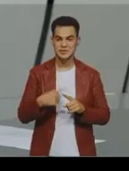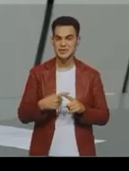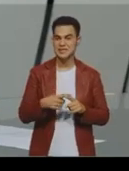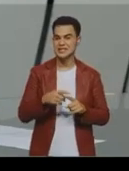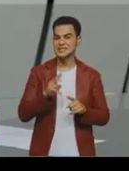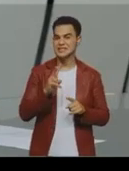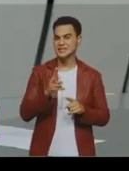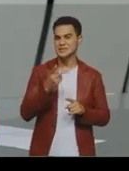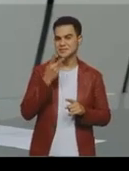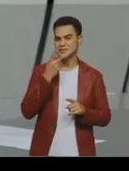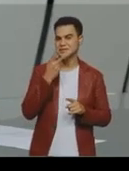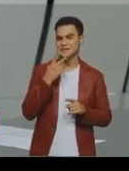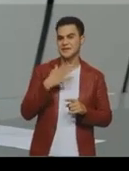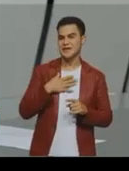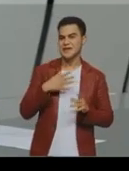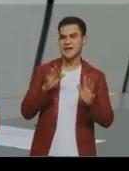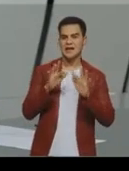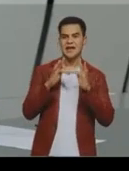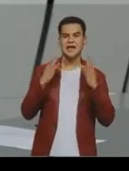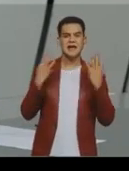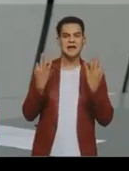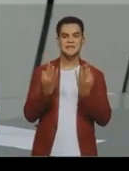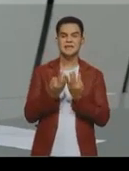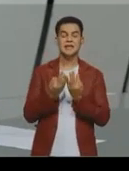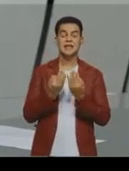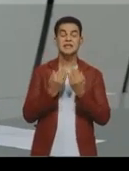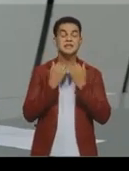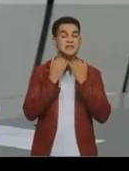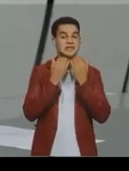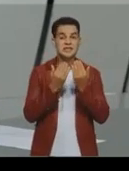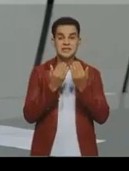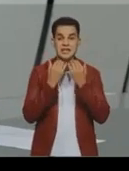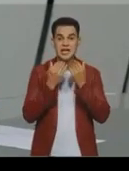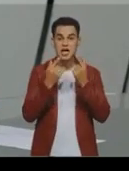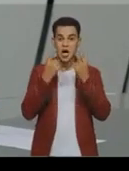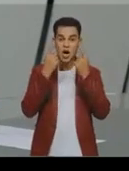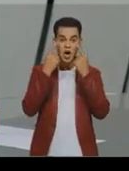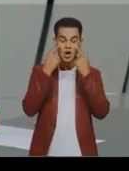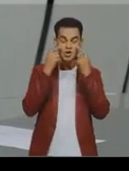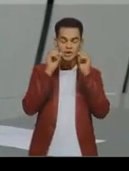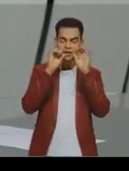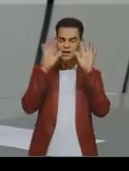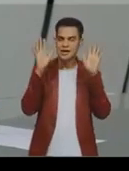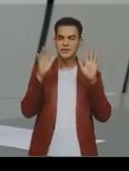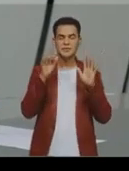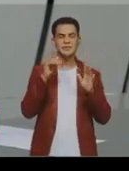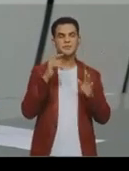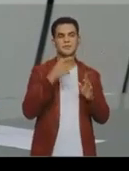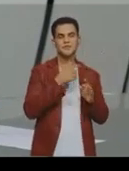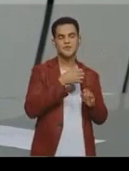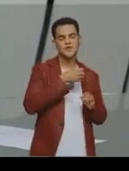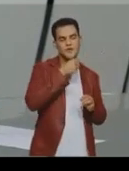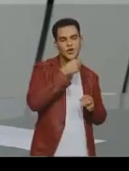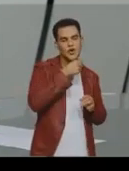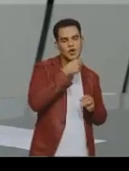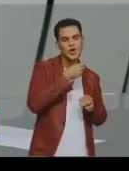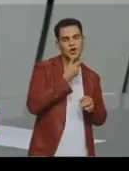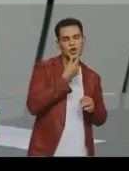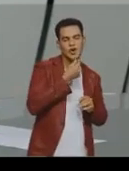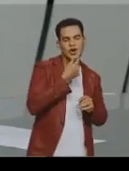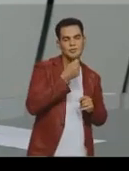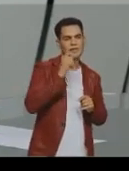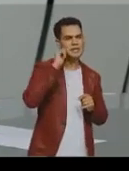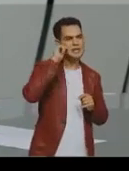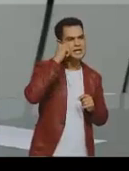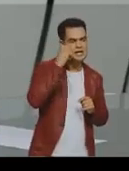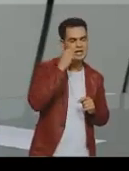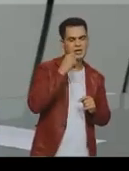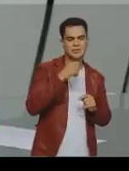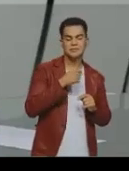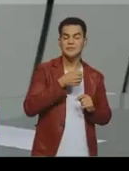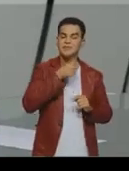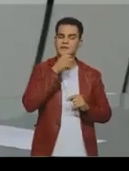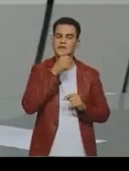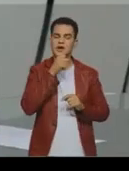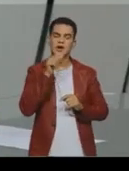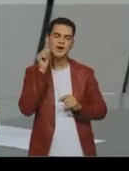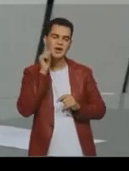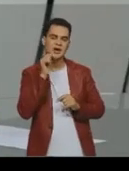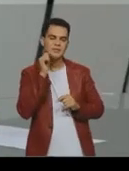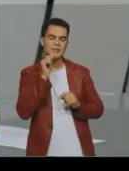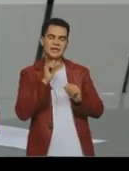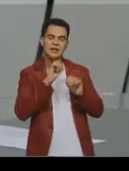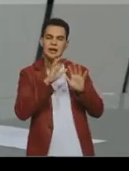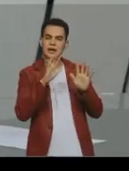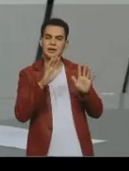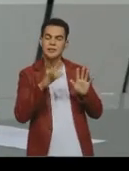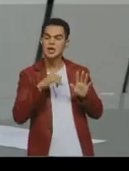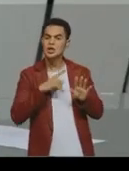minha família, ninguém tem olho claro. Meu avô é negro, minha avó, ela já é mais clara, tudo. Aí eu tenho um